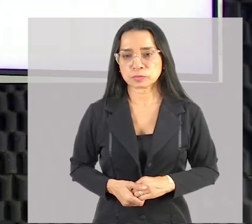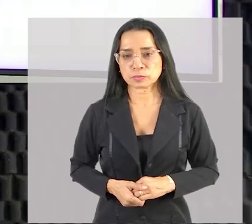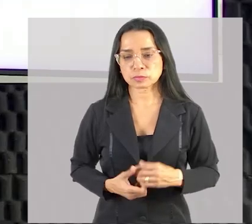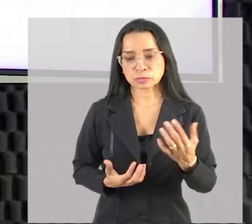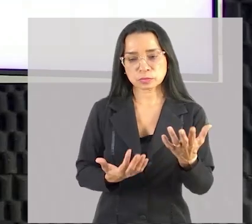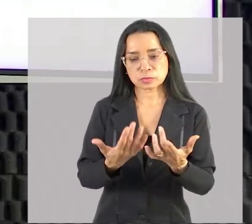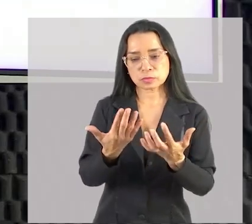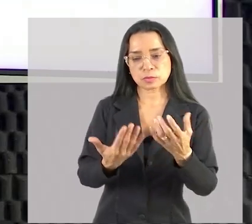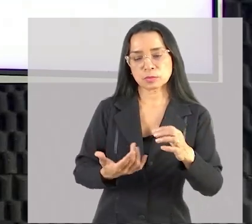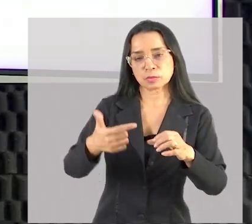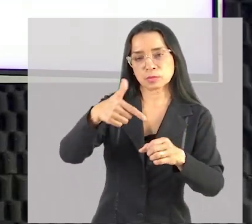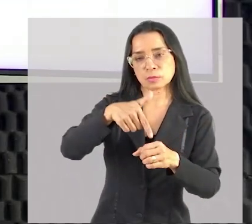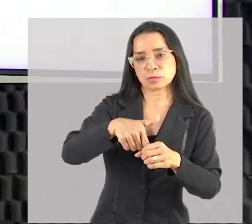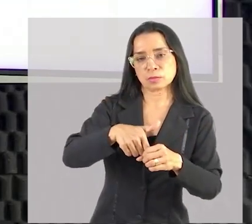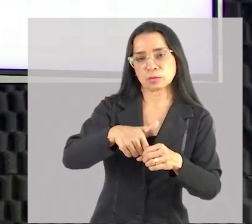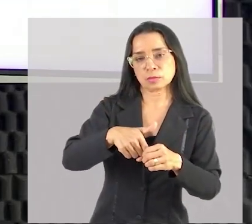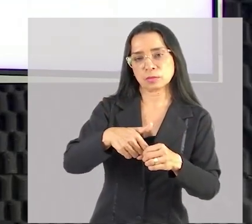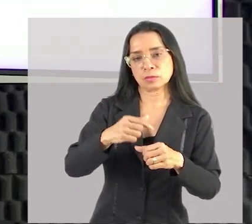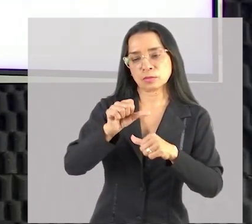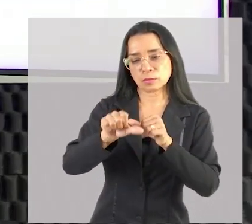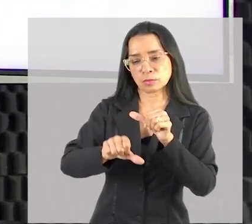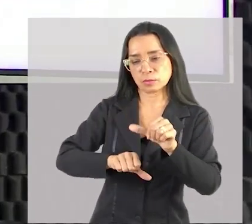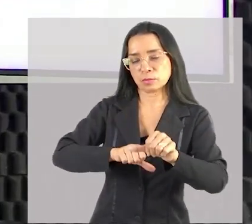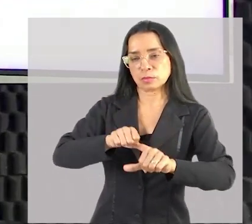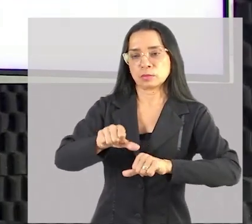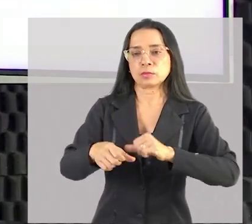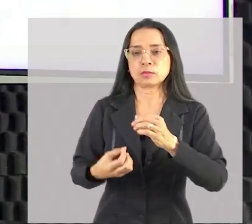da gasolina vai gerar um tipo de poluição.